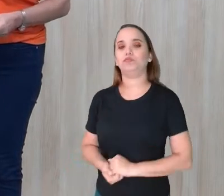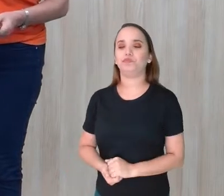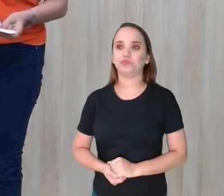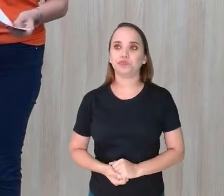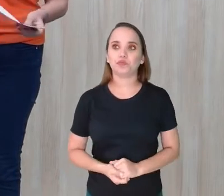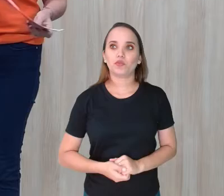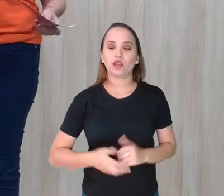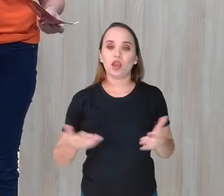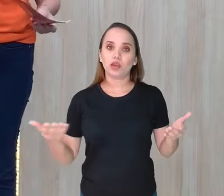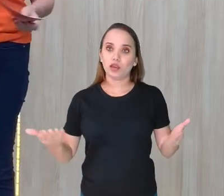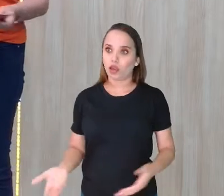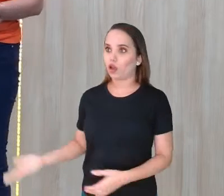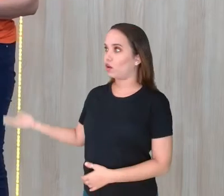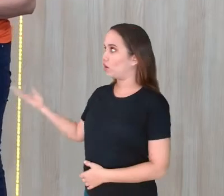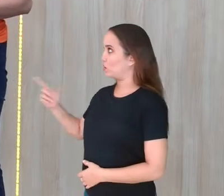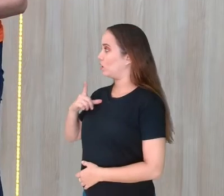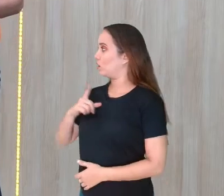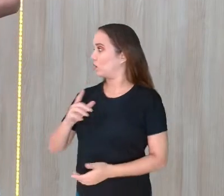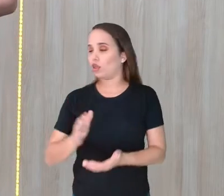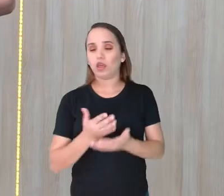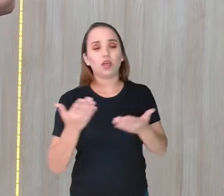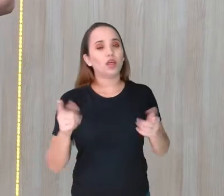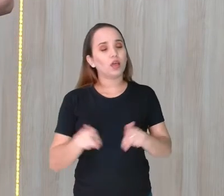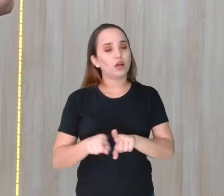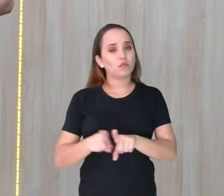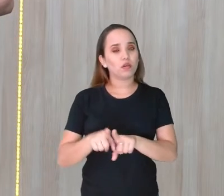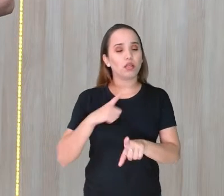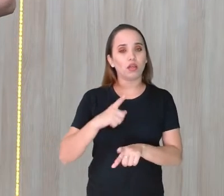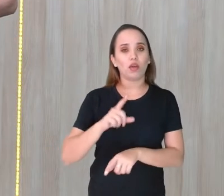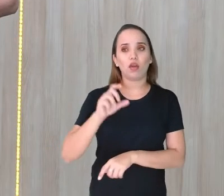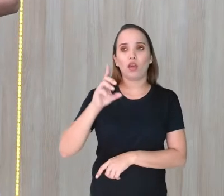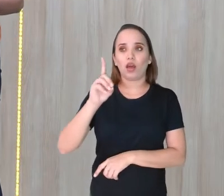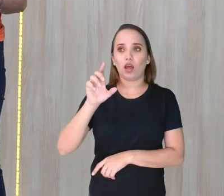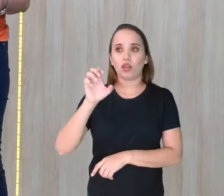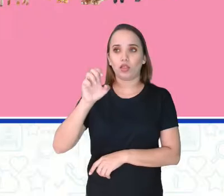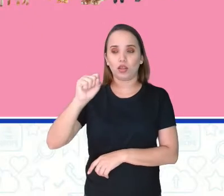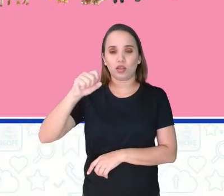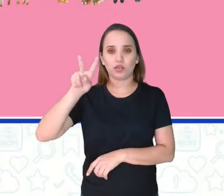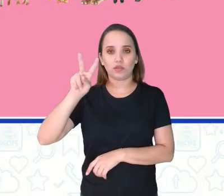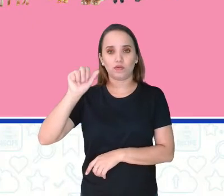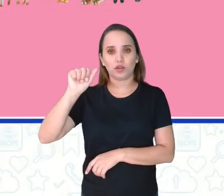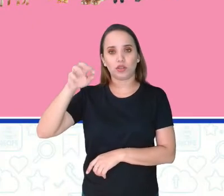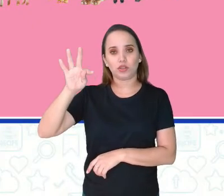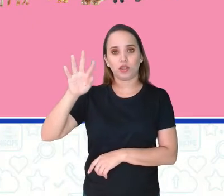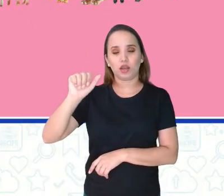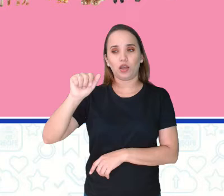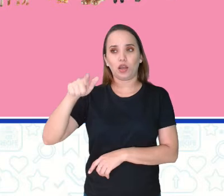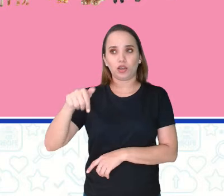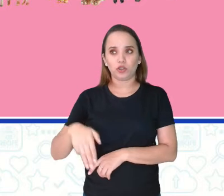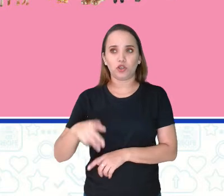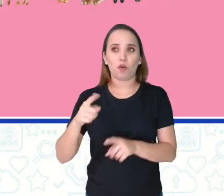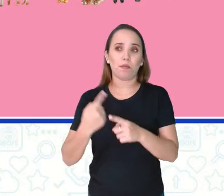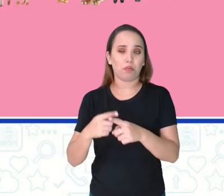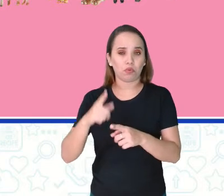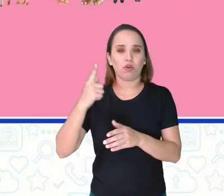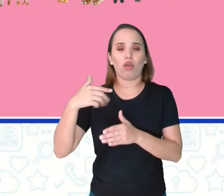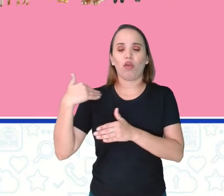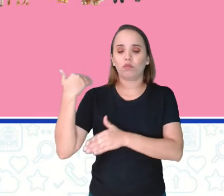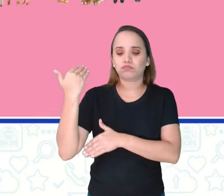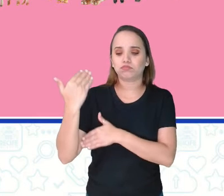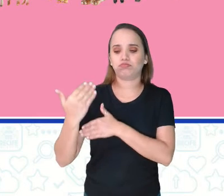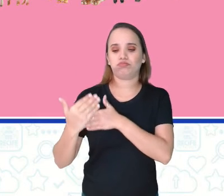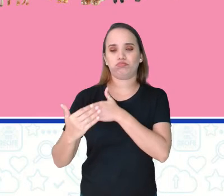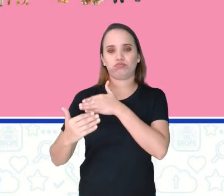E aqui nós temos umas desvantagens da reprodução sexuada. É um processo lento, né? Varia de espécie